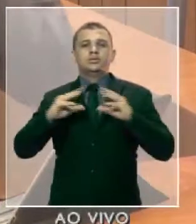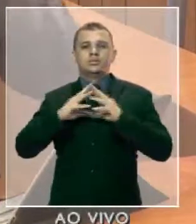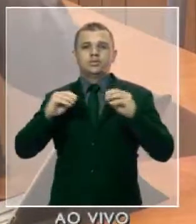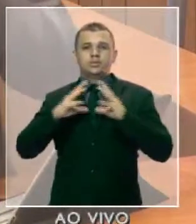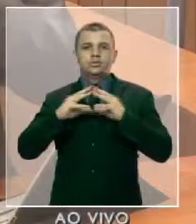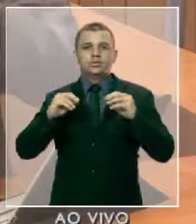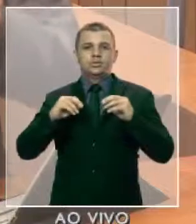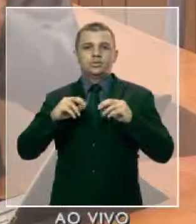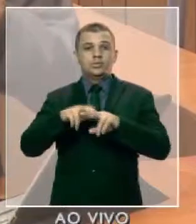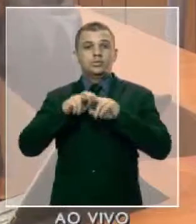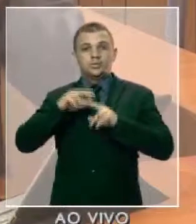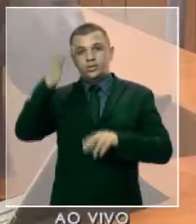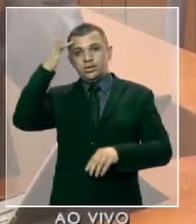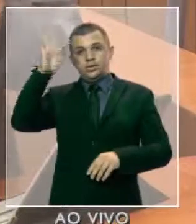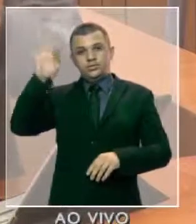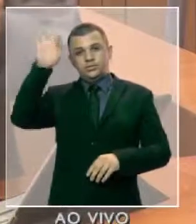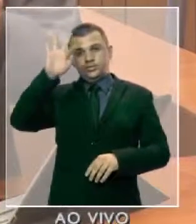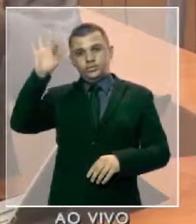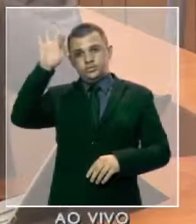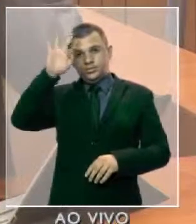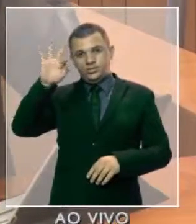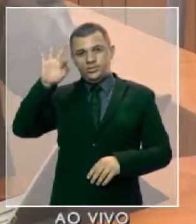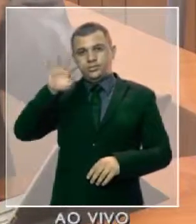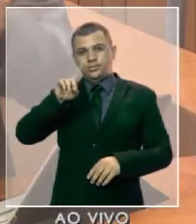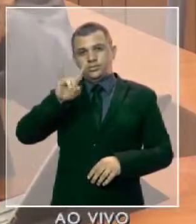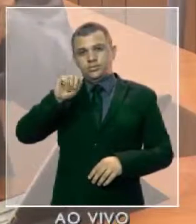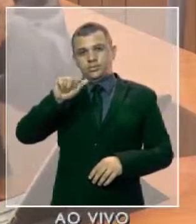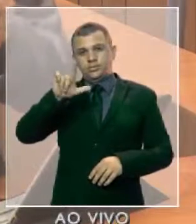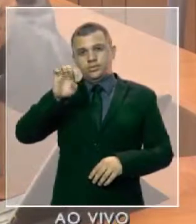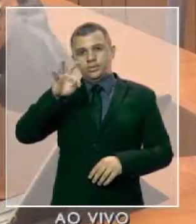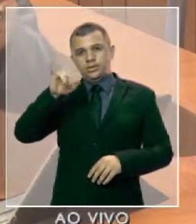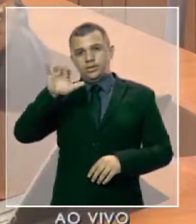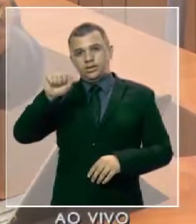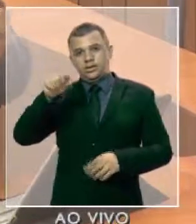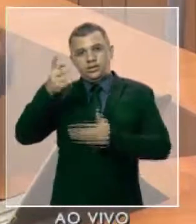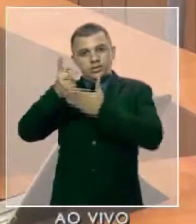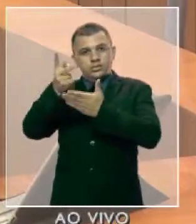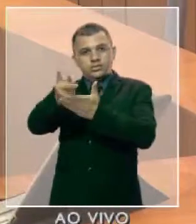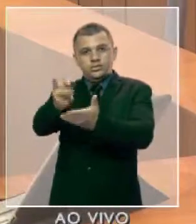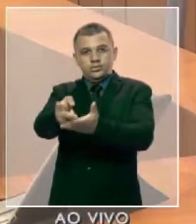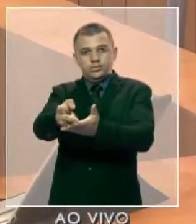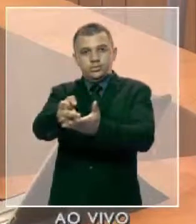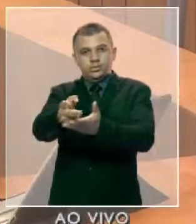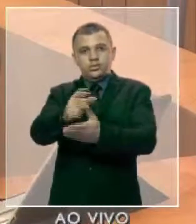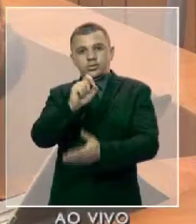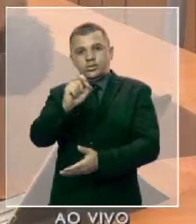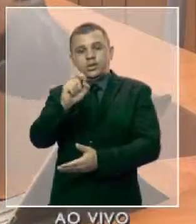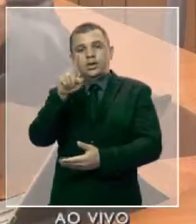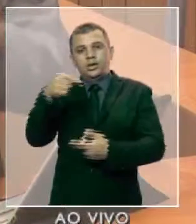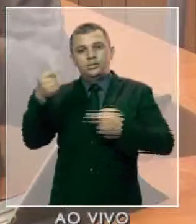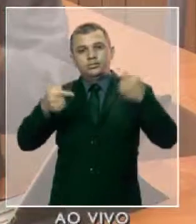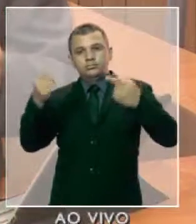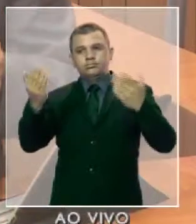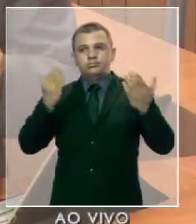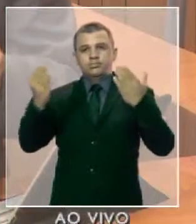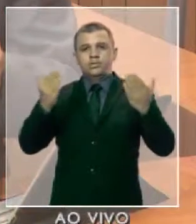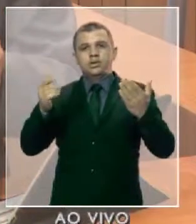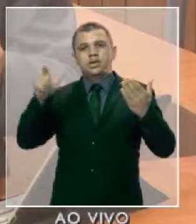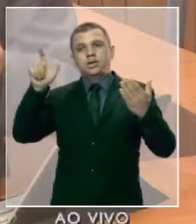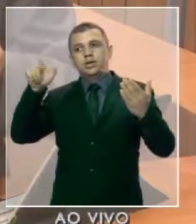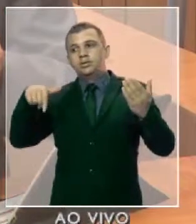dialética, ela é permanente, é o ser e o não ser. E na dialética do